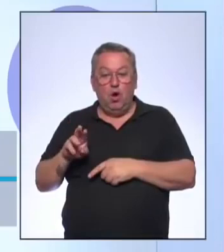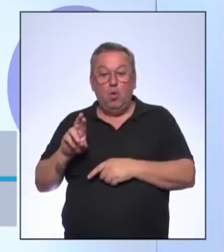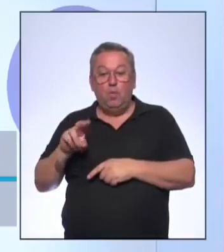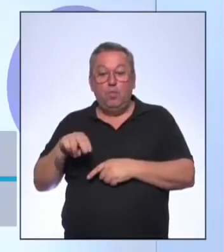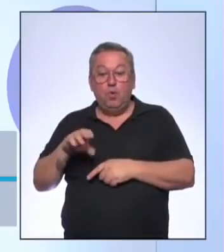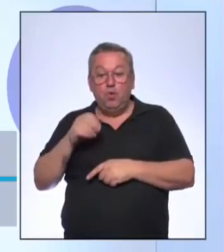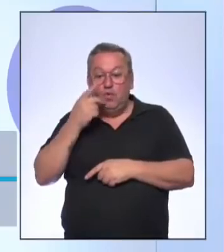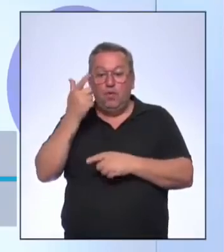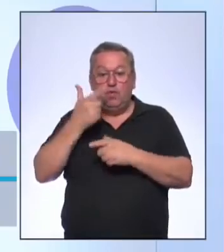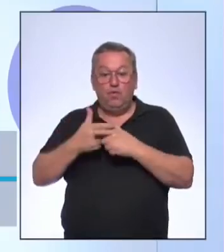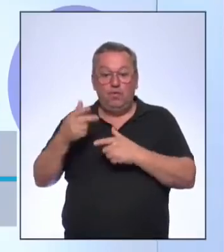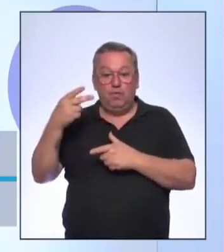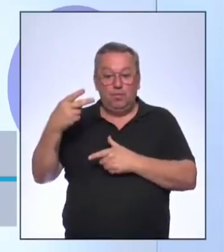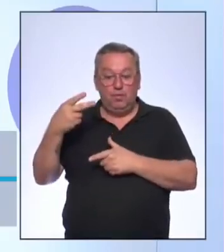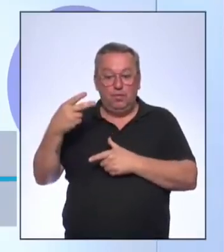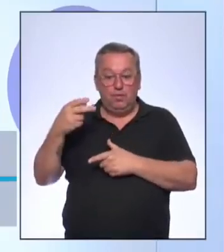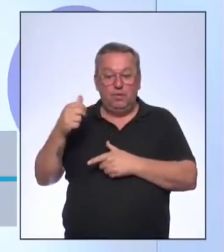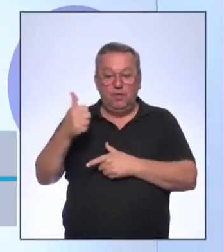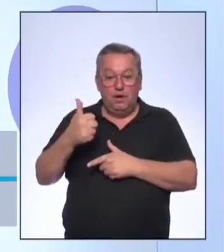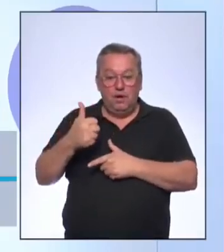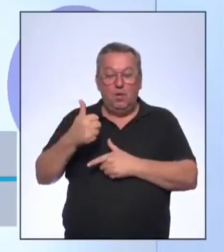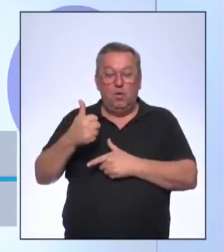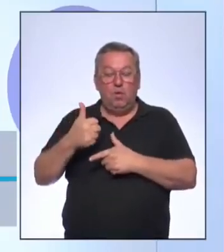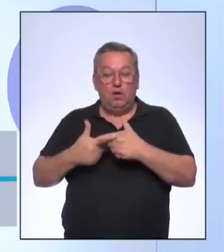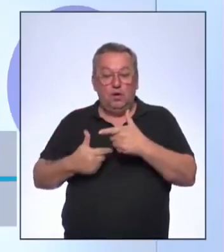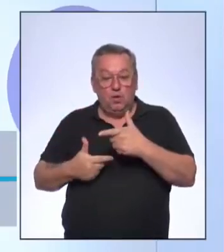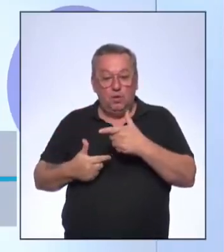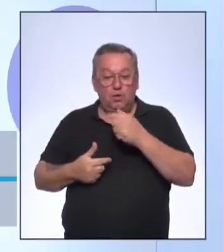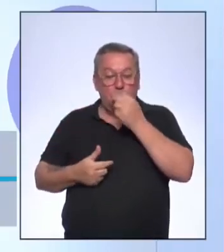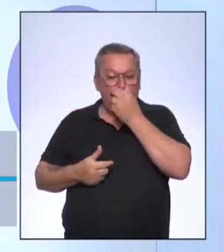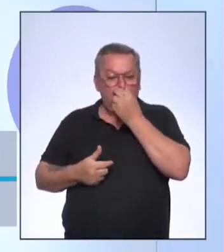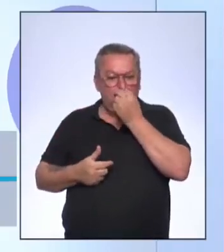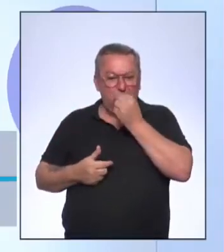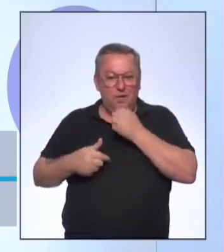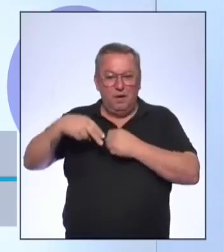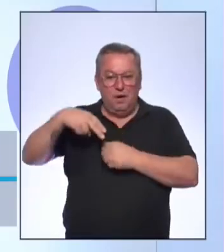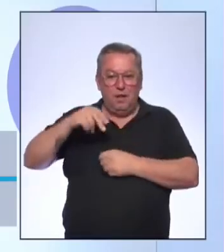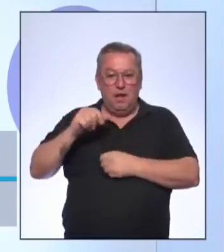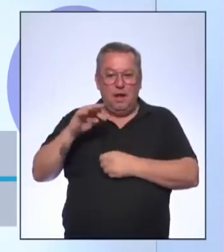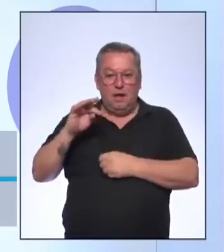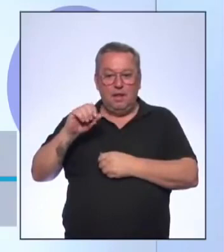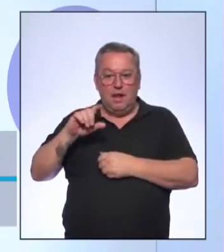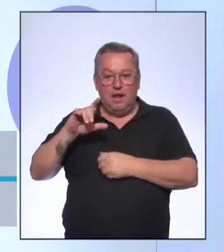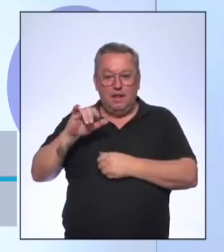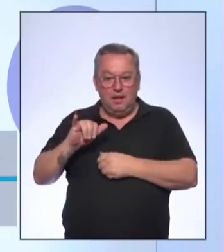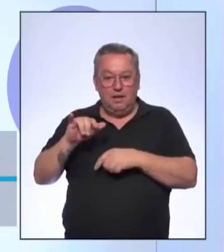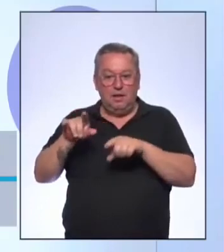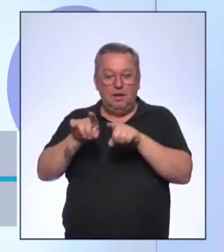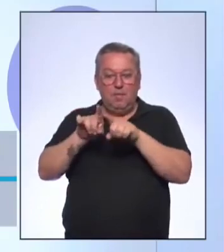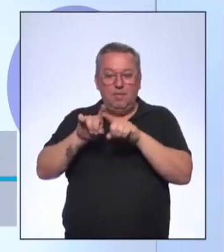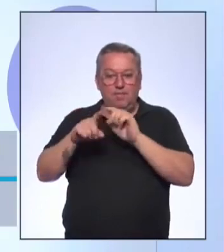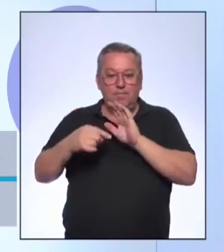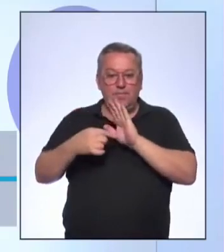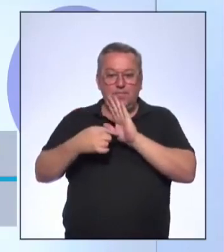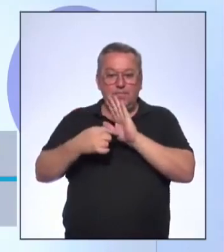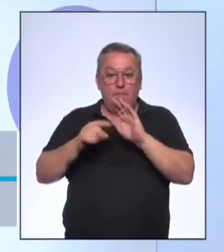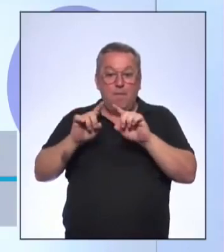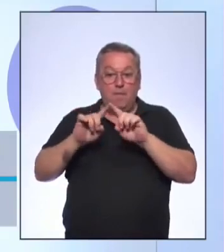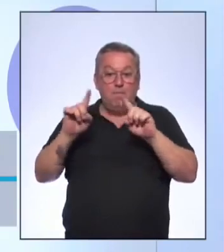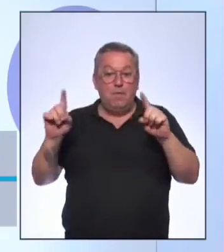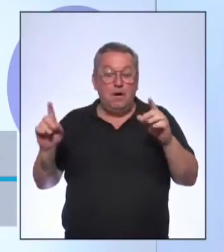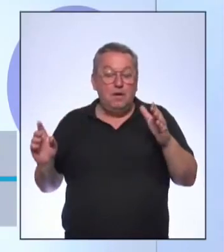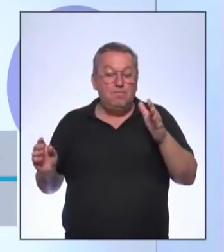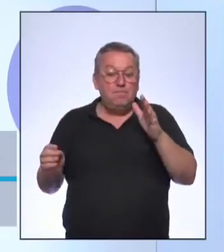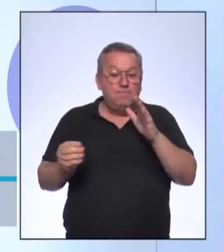por 2, que vai dar 11 dozeavos. A Nathalie também apresentou isso, mas ela